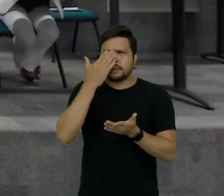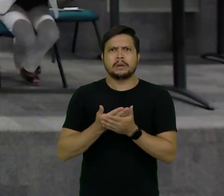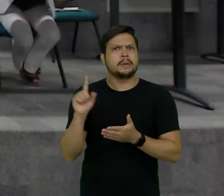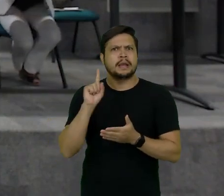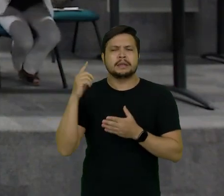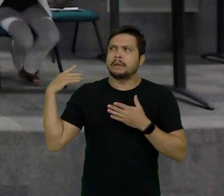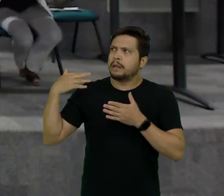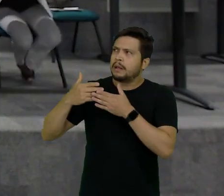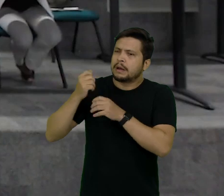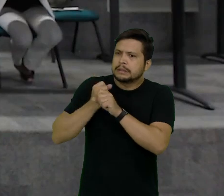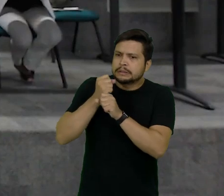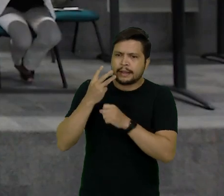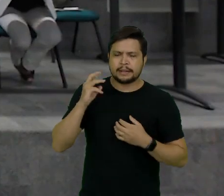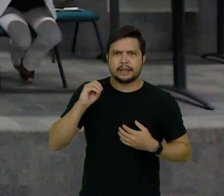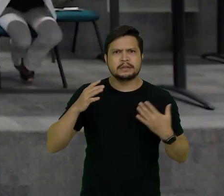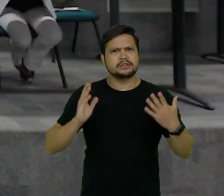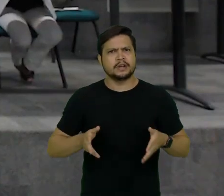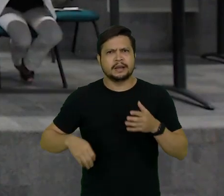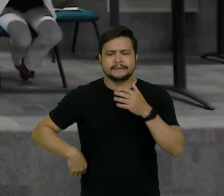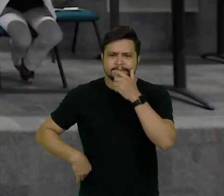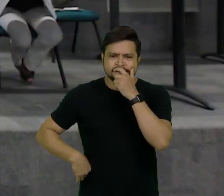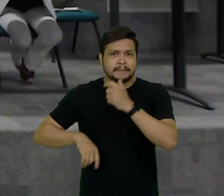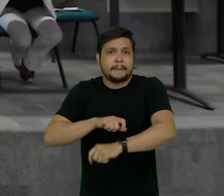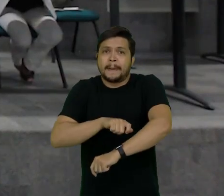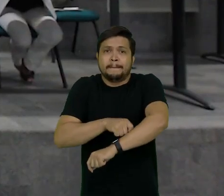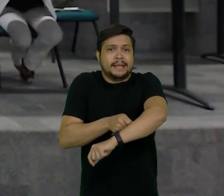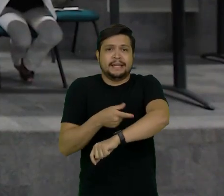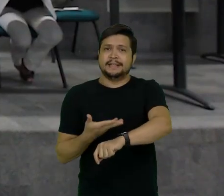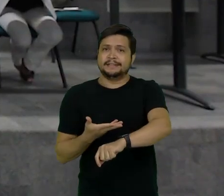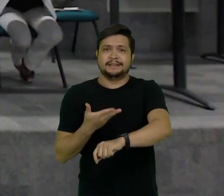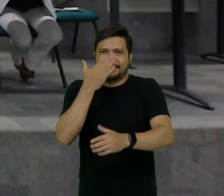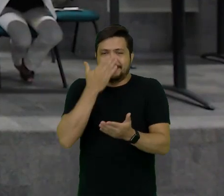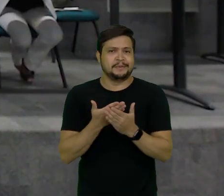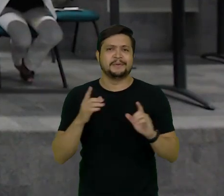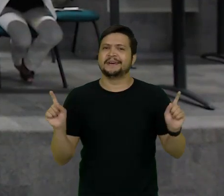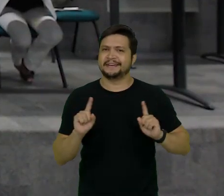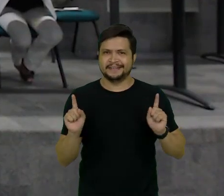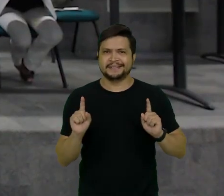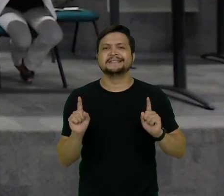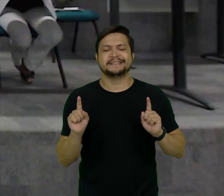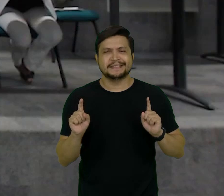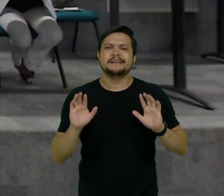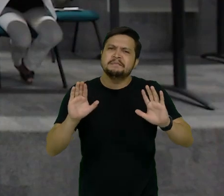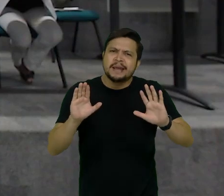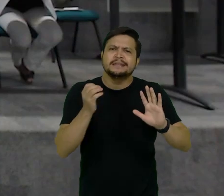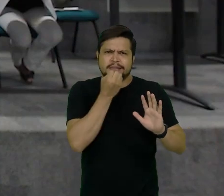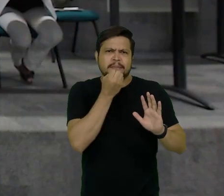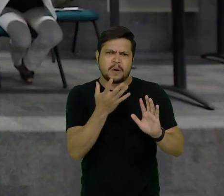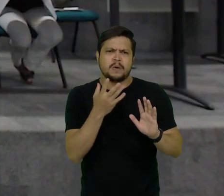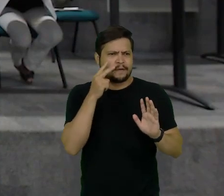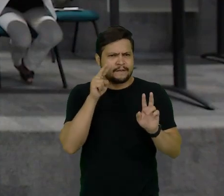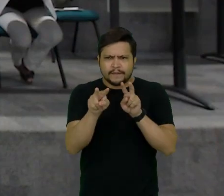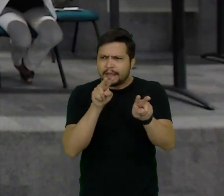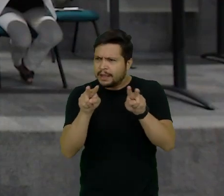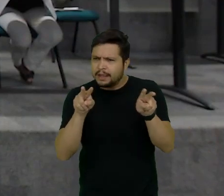anos. Ainda me belisquem. Mas é muito bom a gente ver esses rostinhos aí